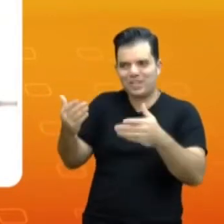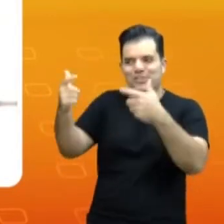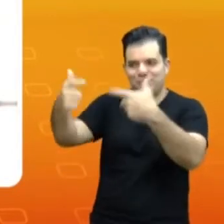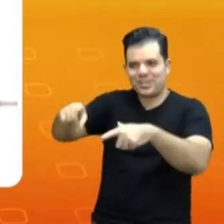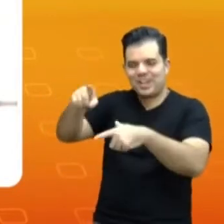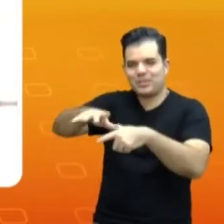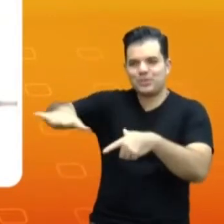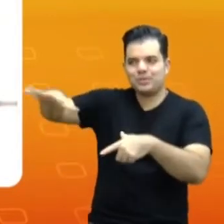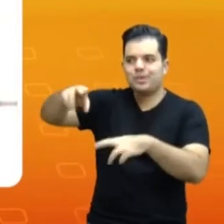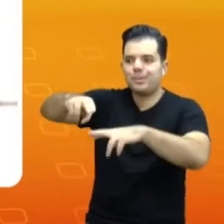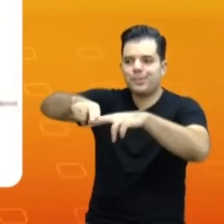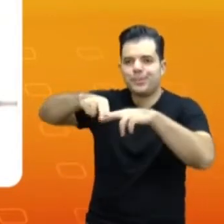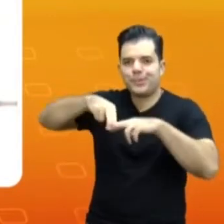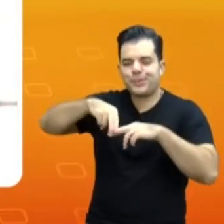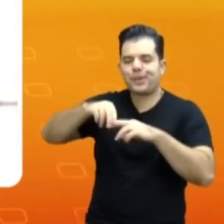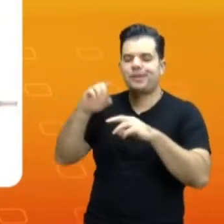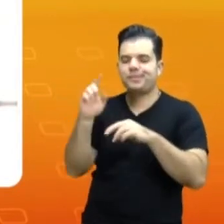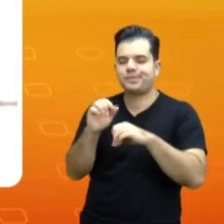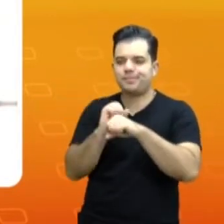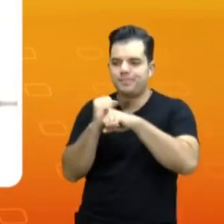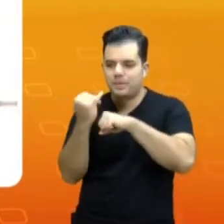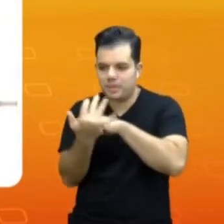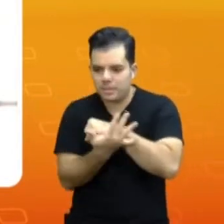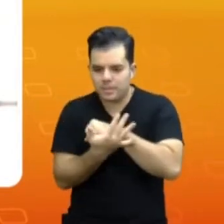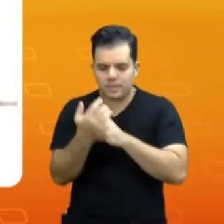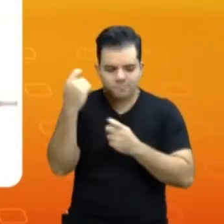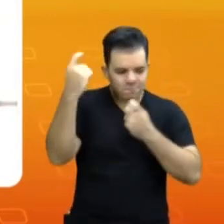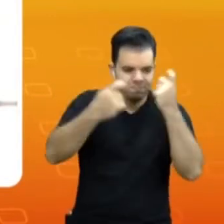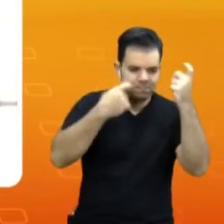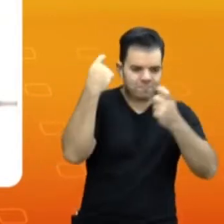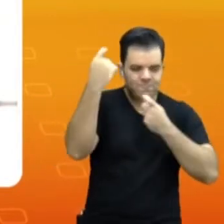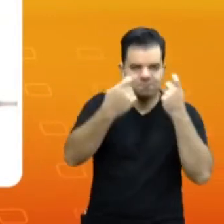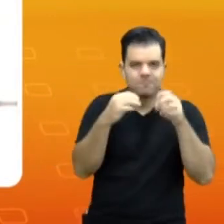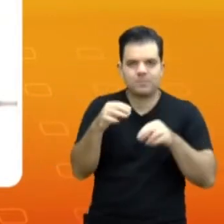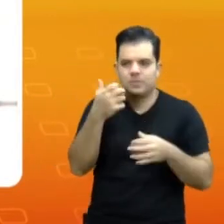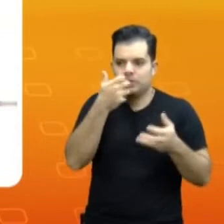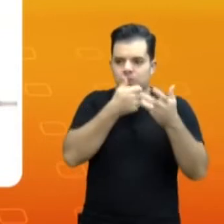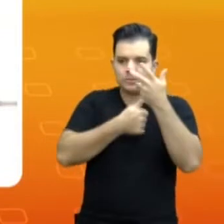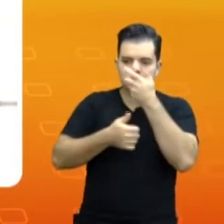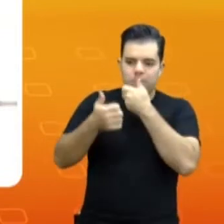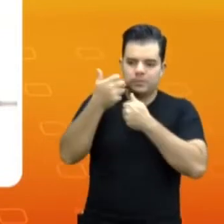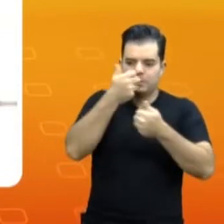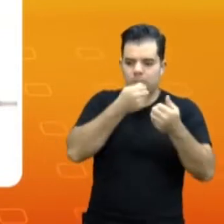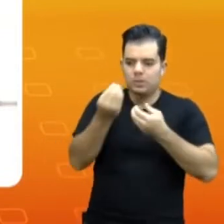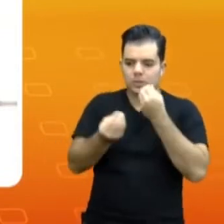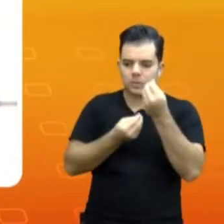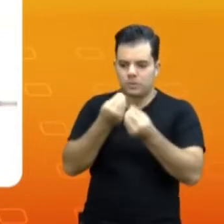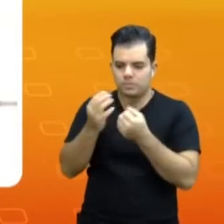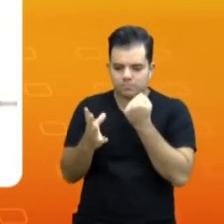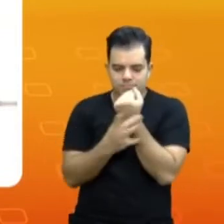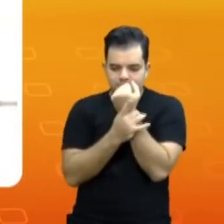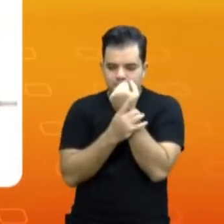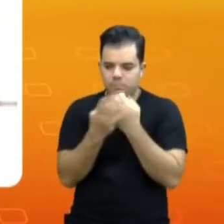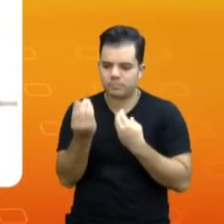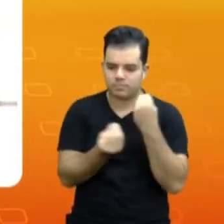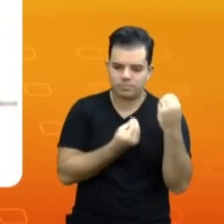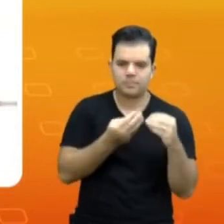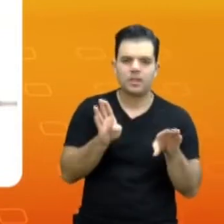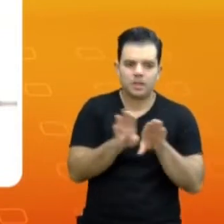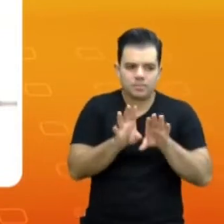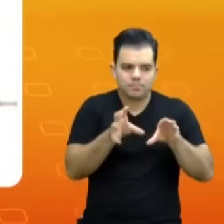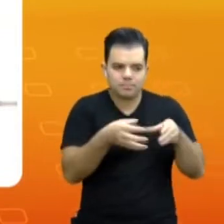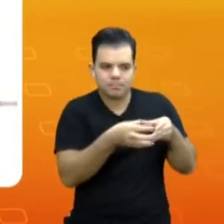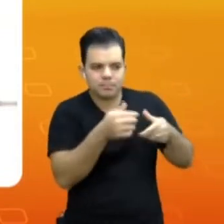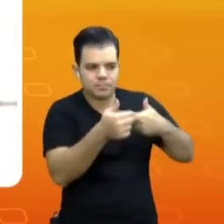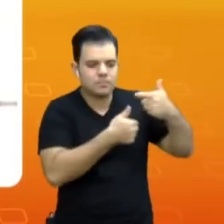e por conta da pandemia, né, com toda a nossa preocupação de preservação da nossa equipe, preservação, inclusive, né, eu acho